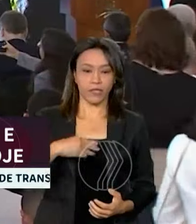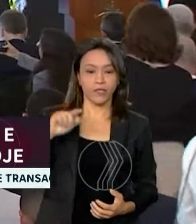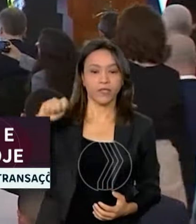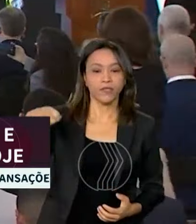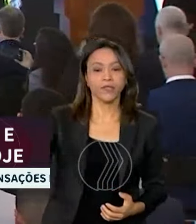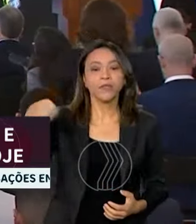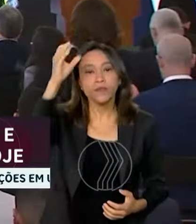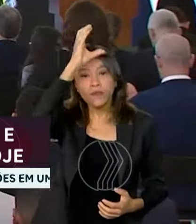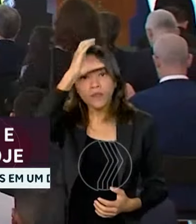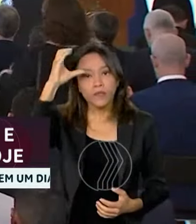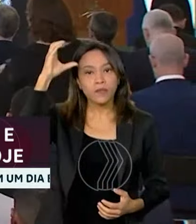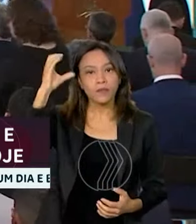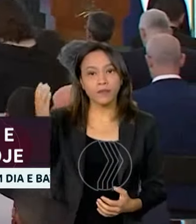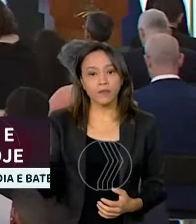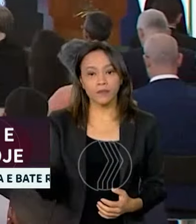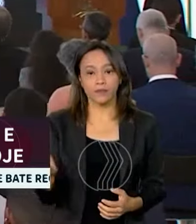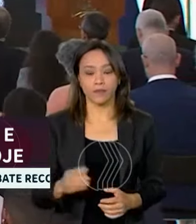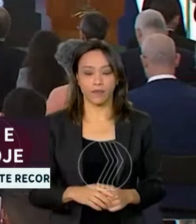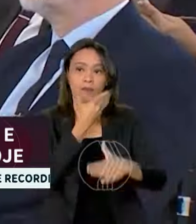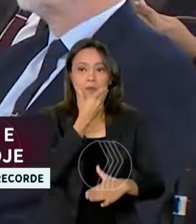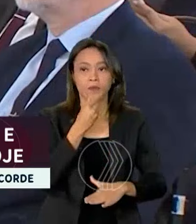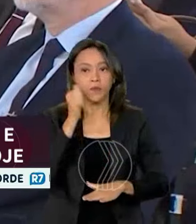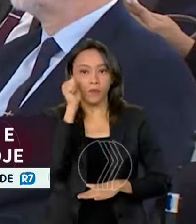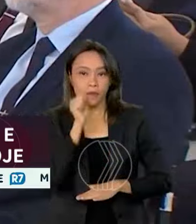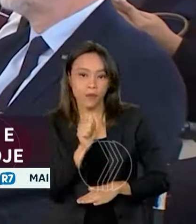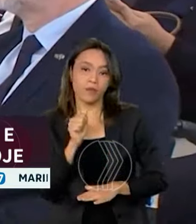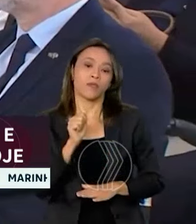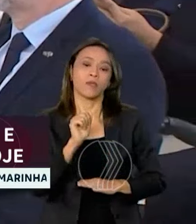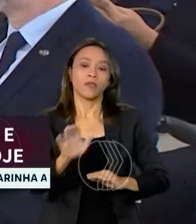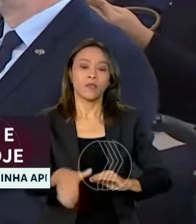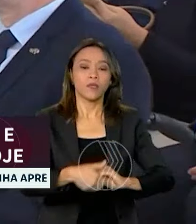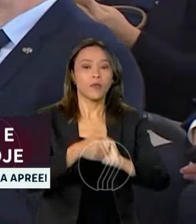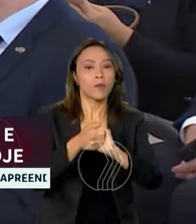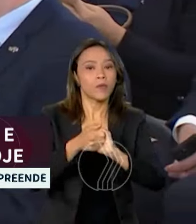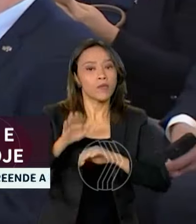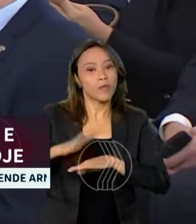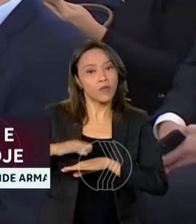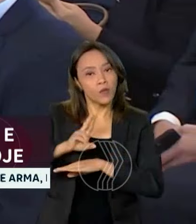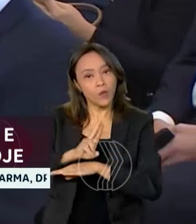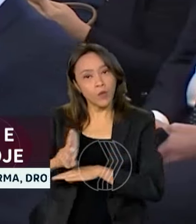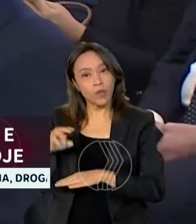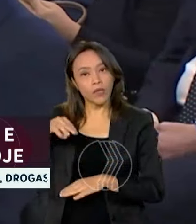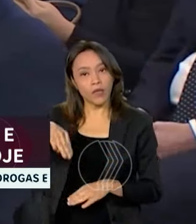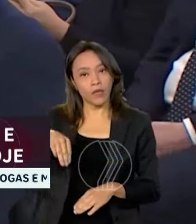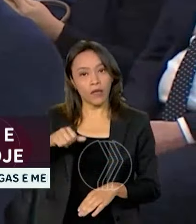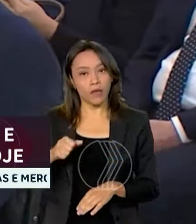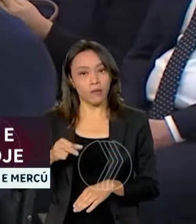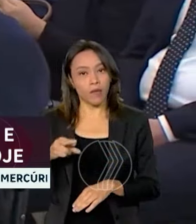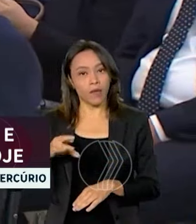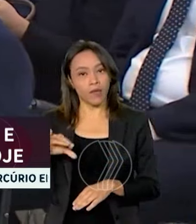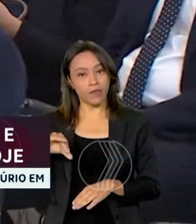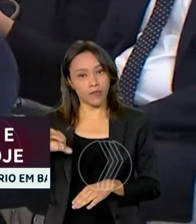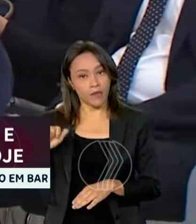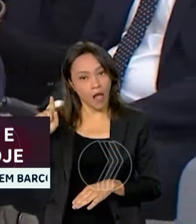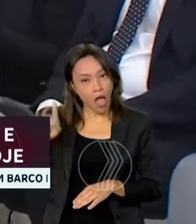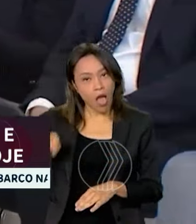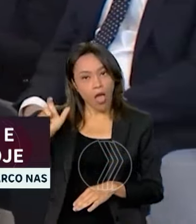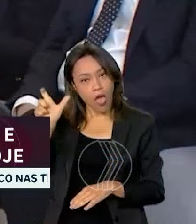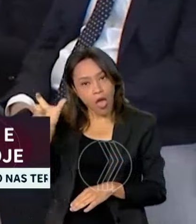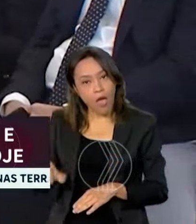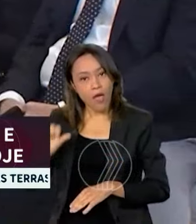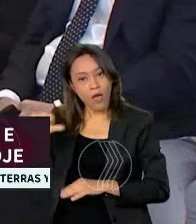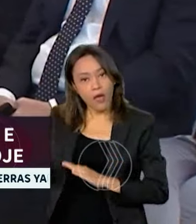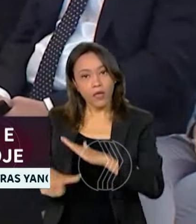em andamento e 95 foram retomadas. Na cerimônia, o governo anunciou também a complementação